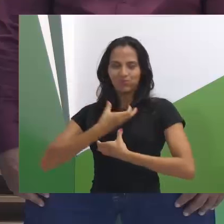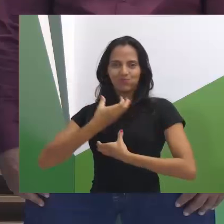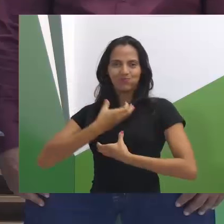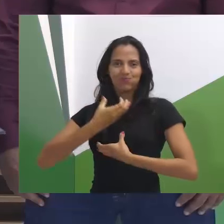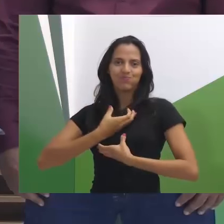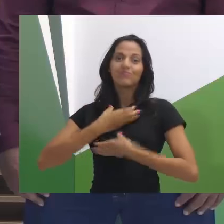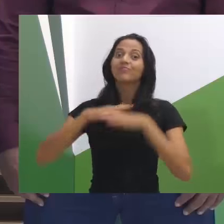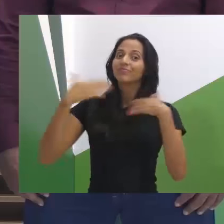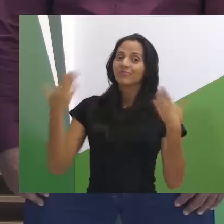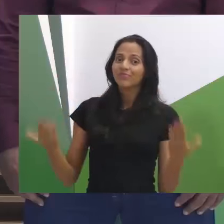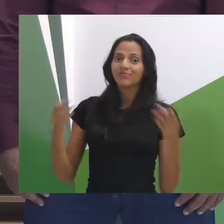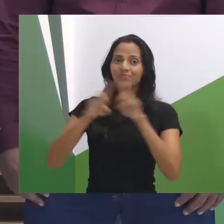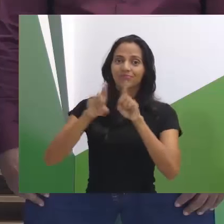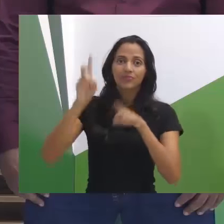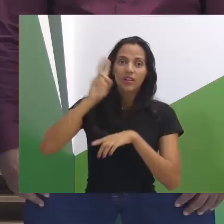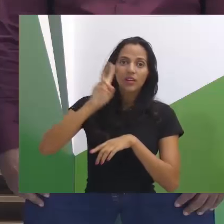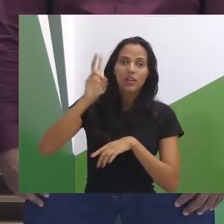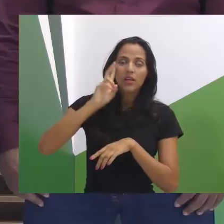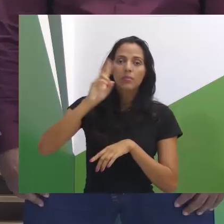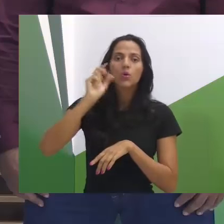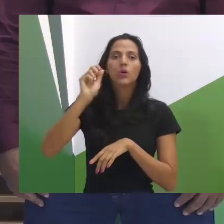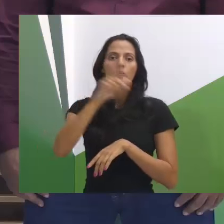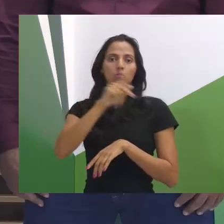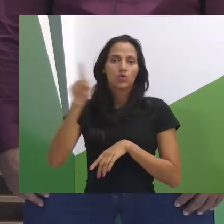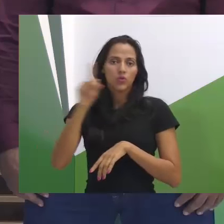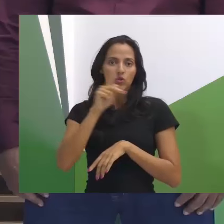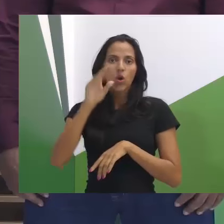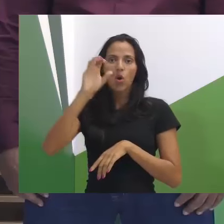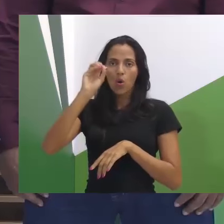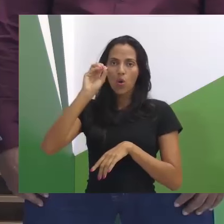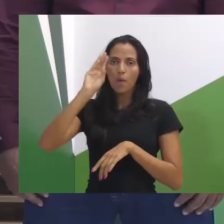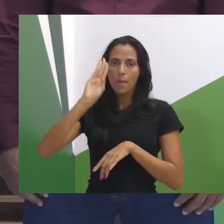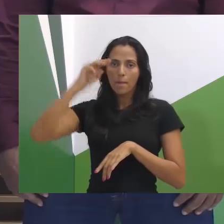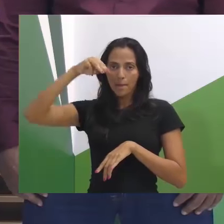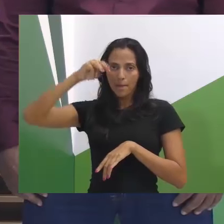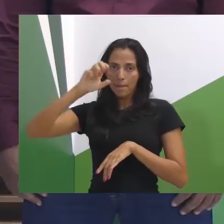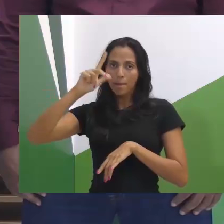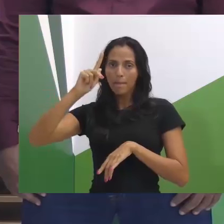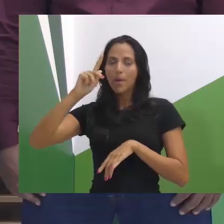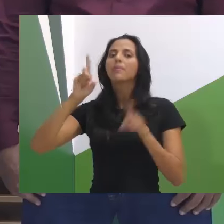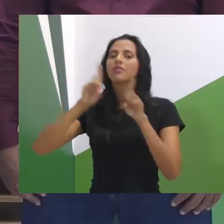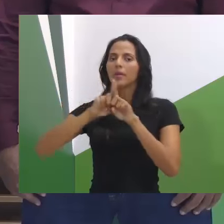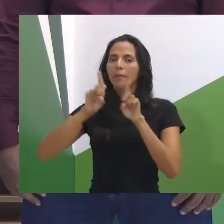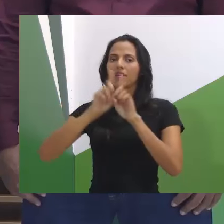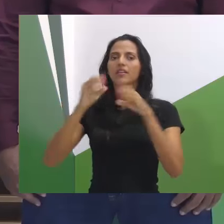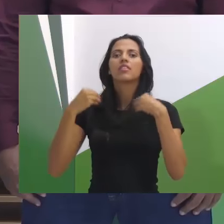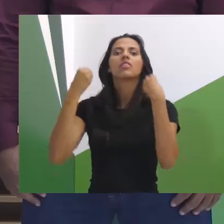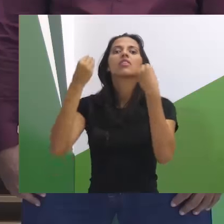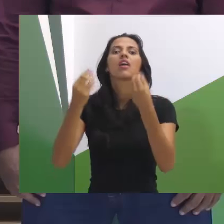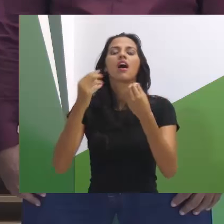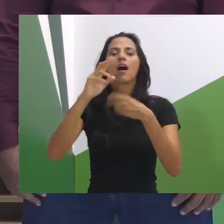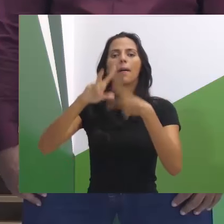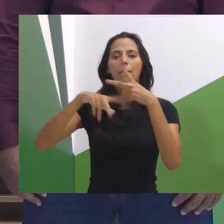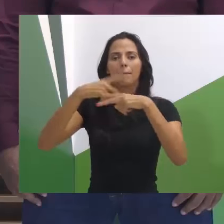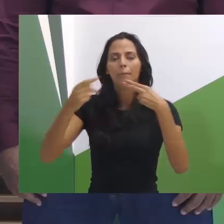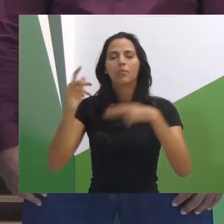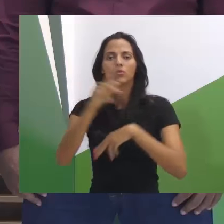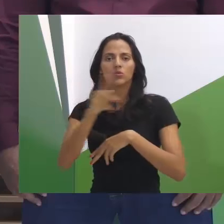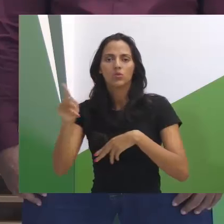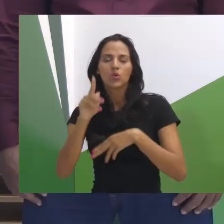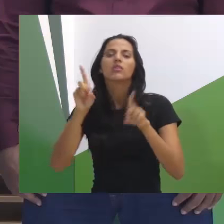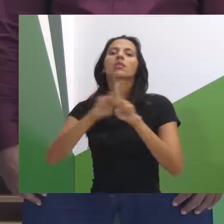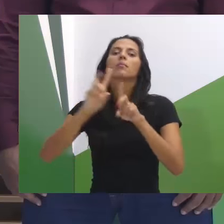professores também que a Albimep distribui muitos prêmios Distribui não só prêmios para os alunos Mas para os professores, para